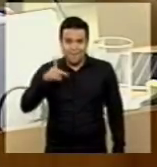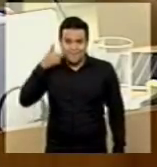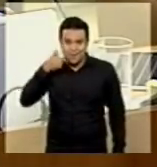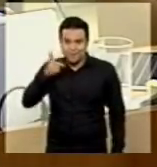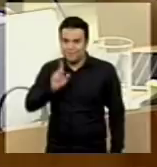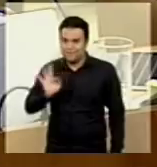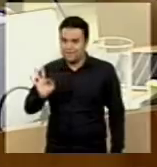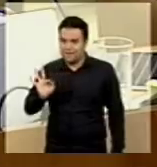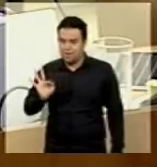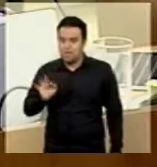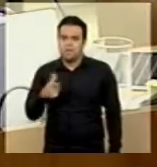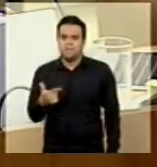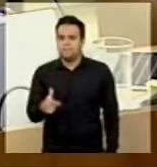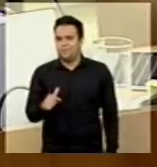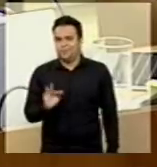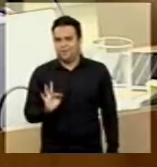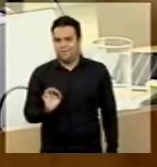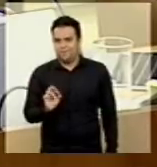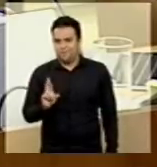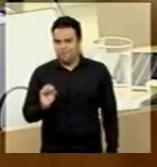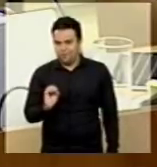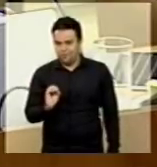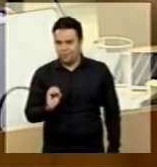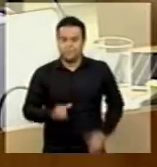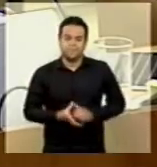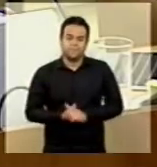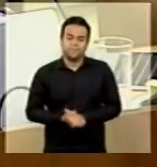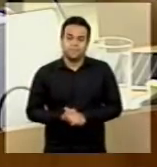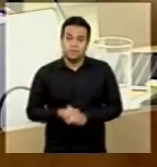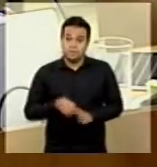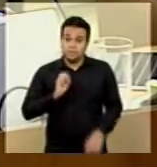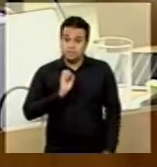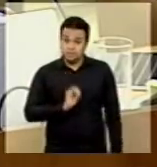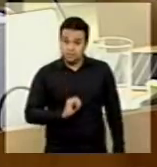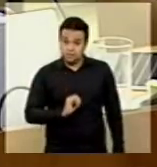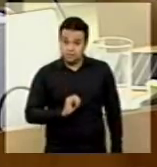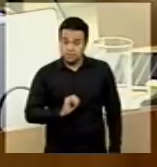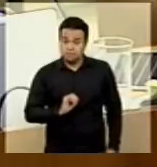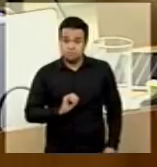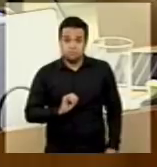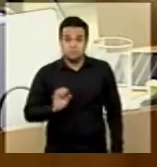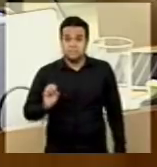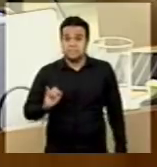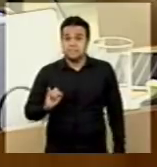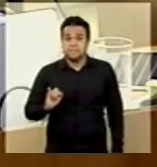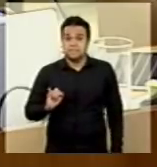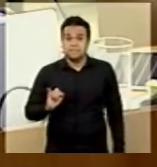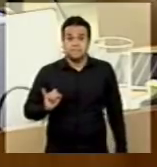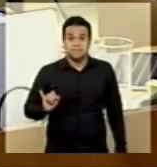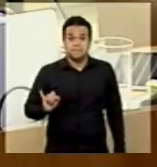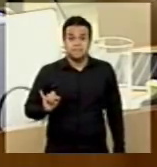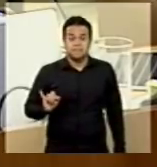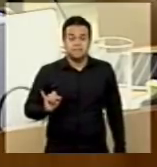ele não tem foro. E se o fato não tiver nenhuma relação com o mandato, ele teve